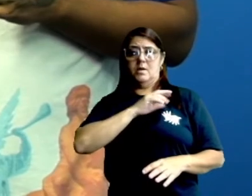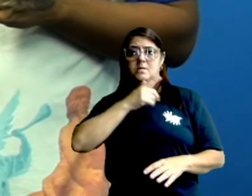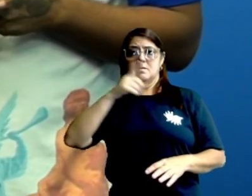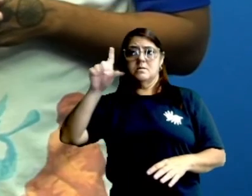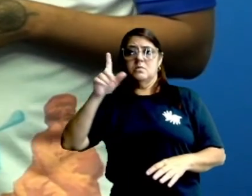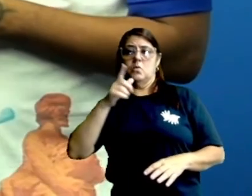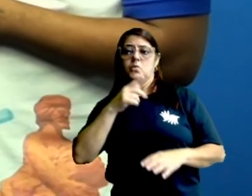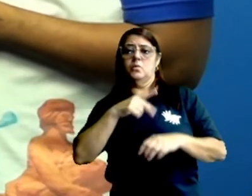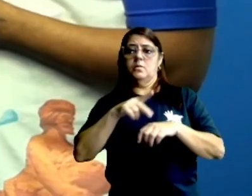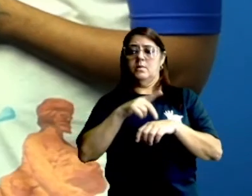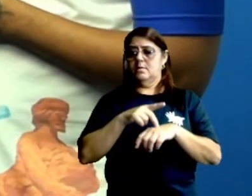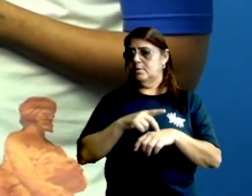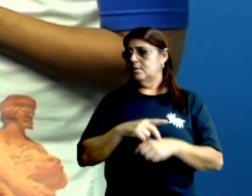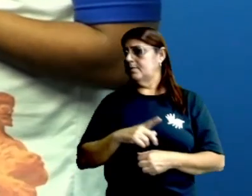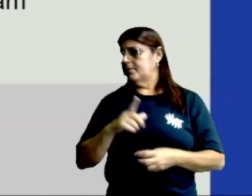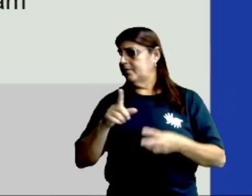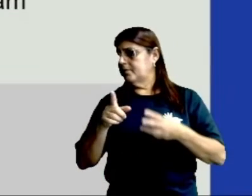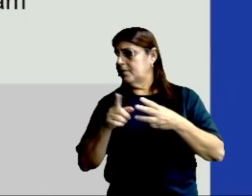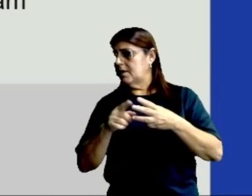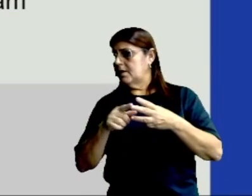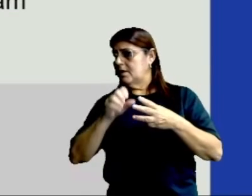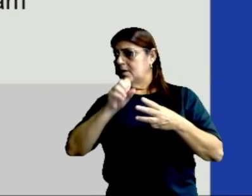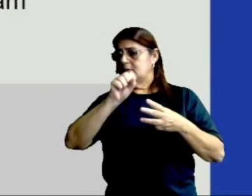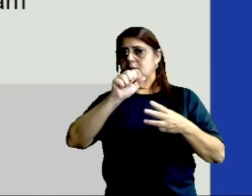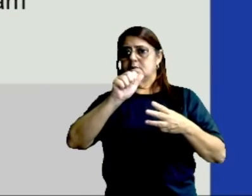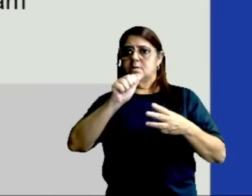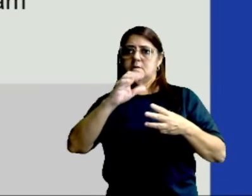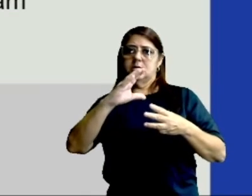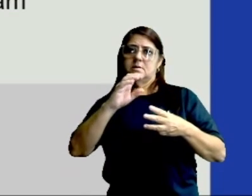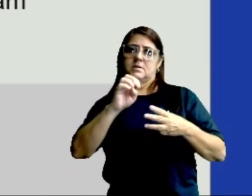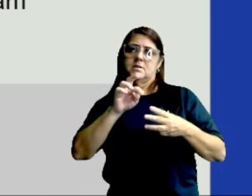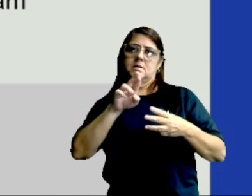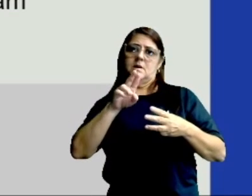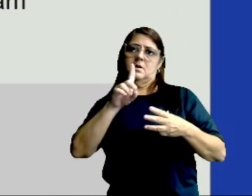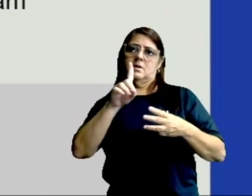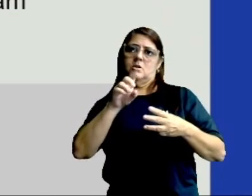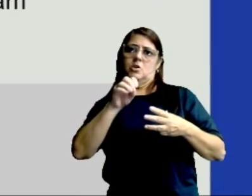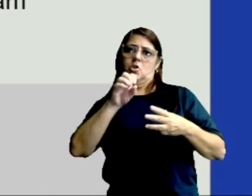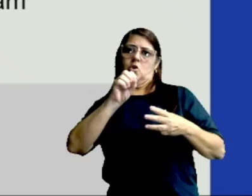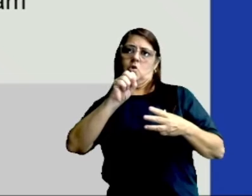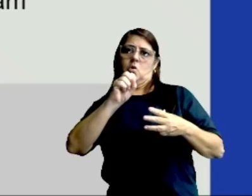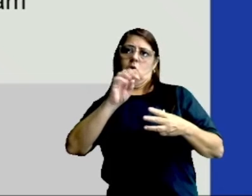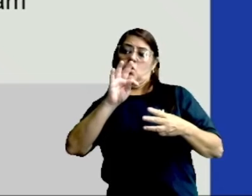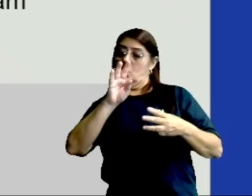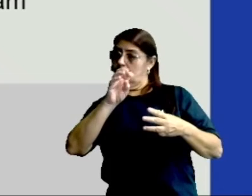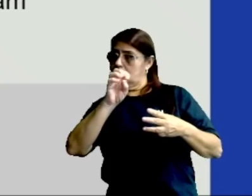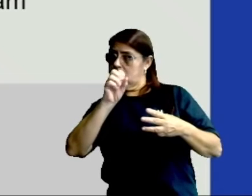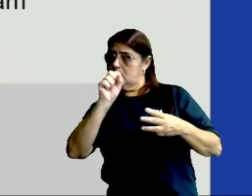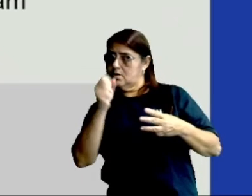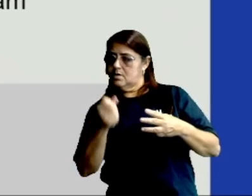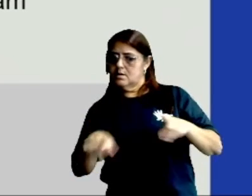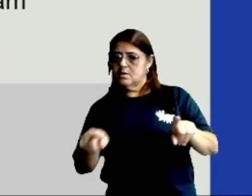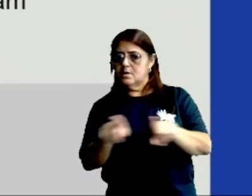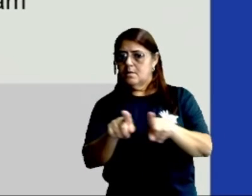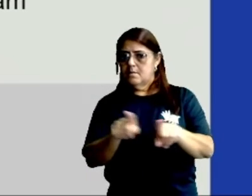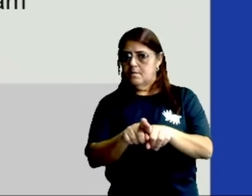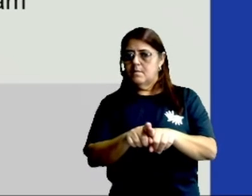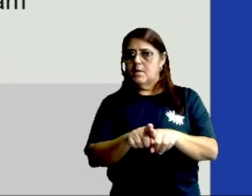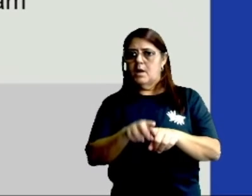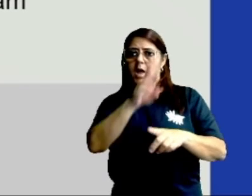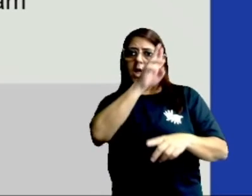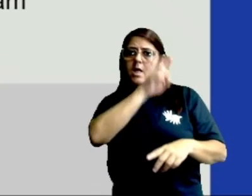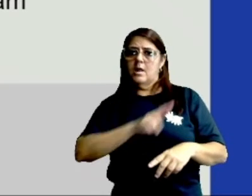estrangeiros tá tínhamos também O sacerdote que administrava os templos daí realizavam os serviços religiosos